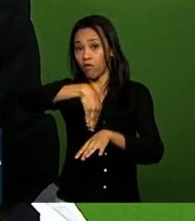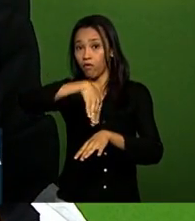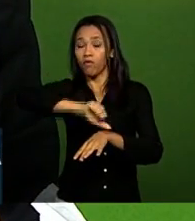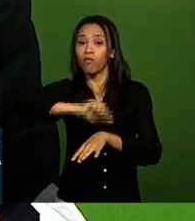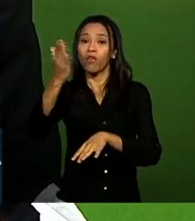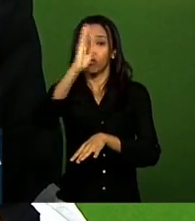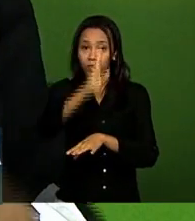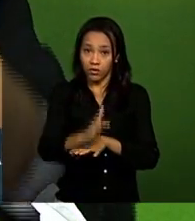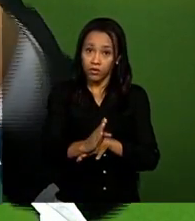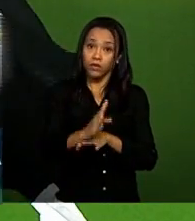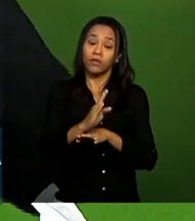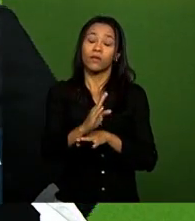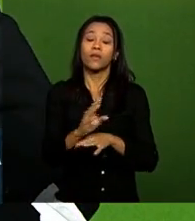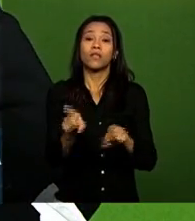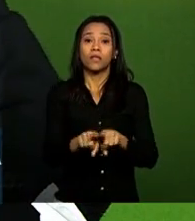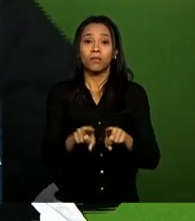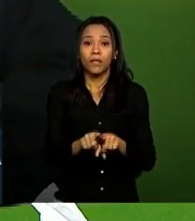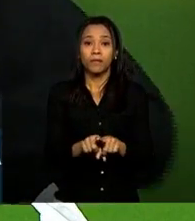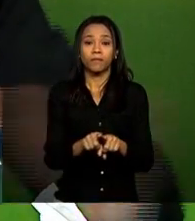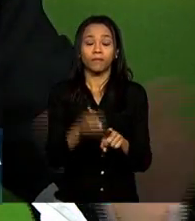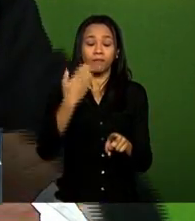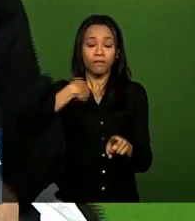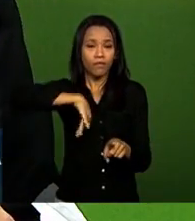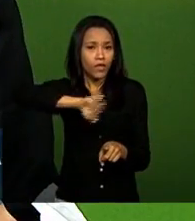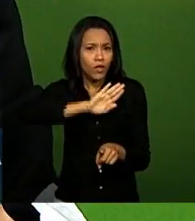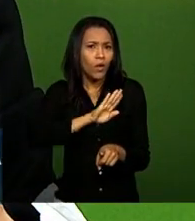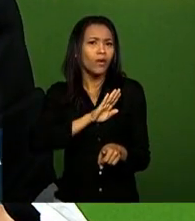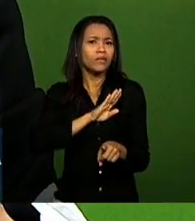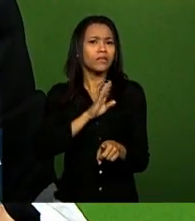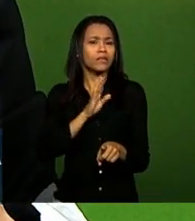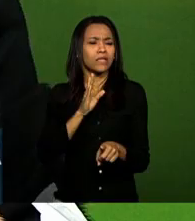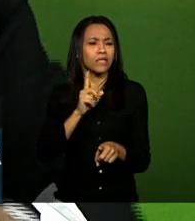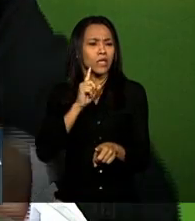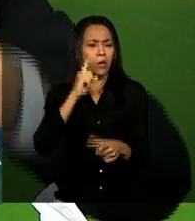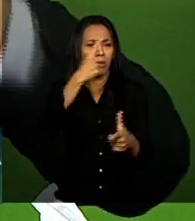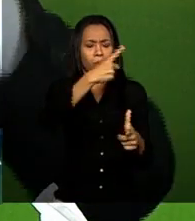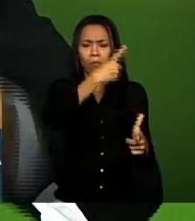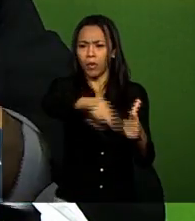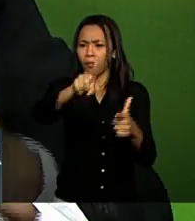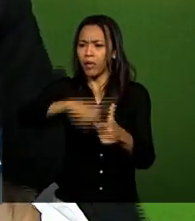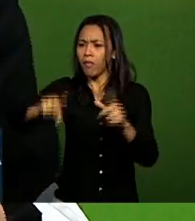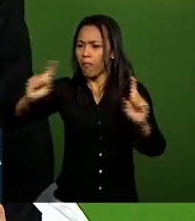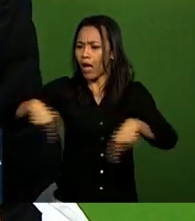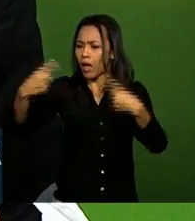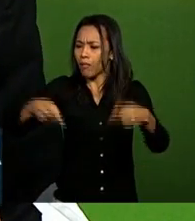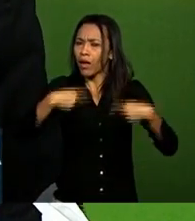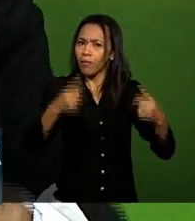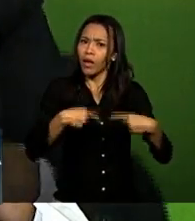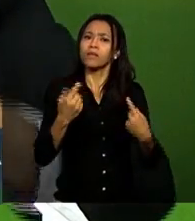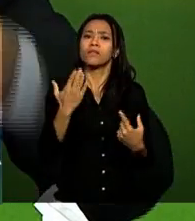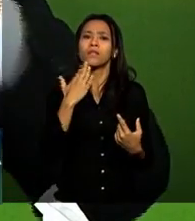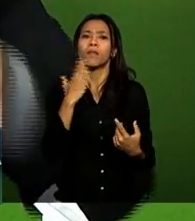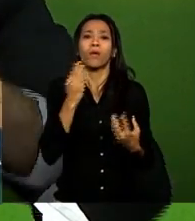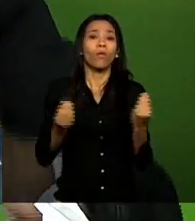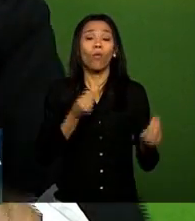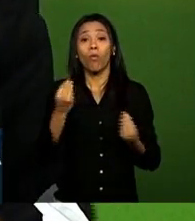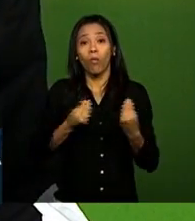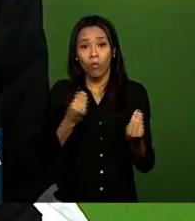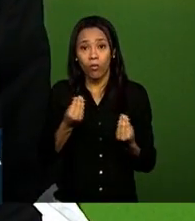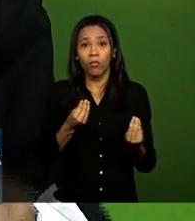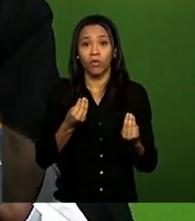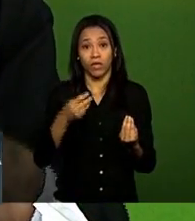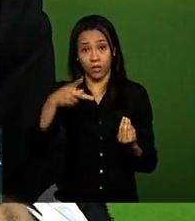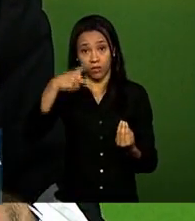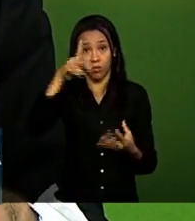capacidade de produção de enfrentar desafios de uma forma muito positiva o cenário do nosso país É um cenário muito